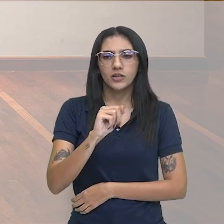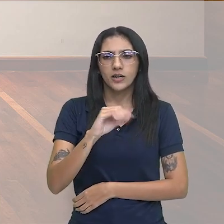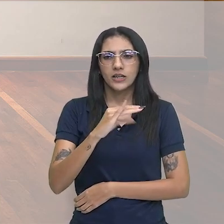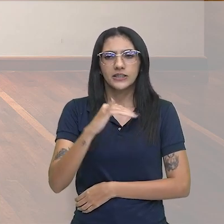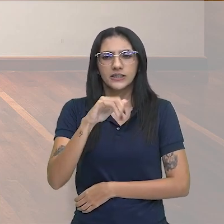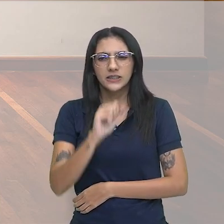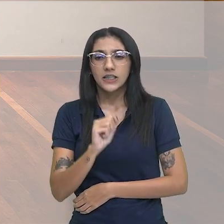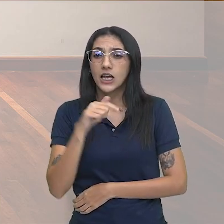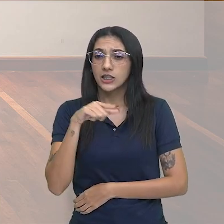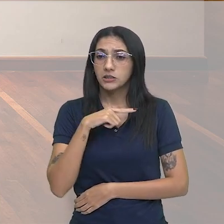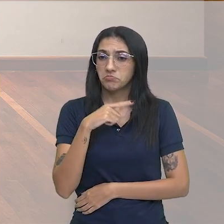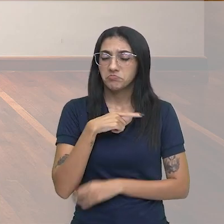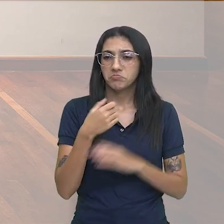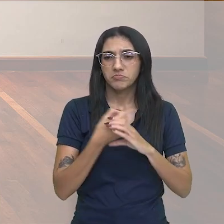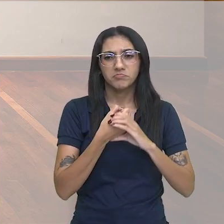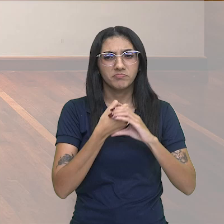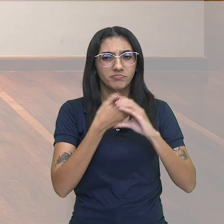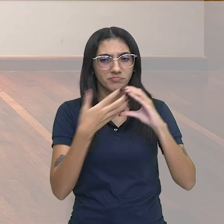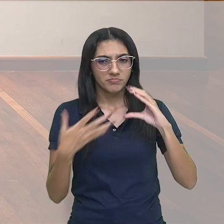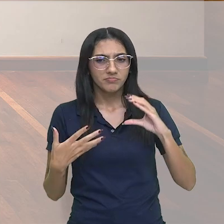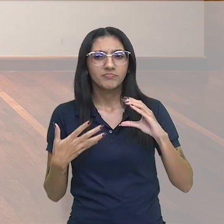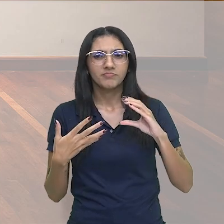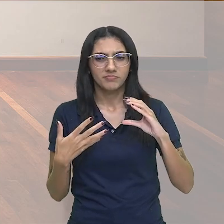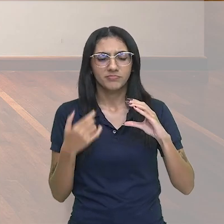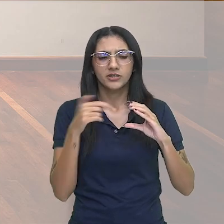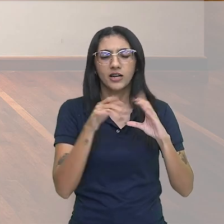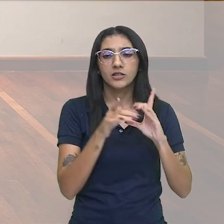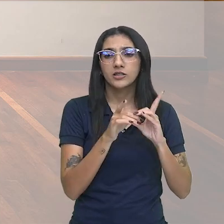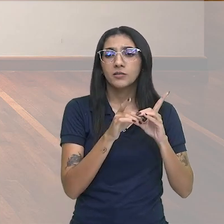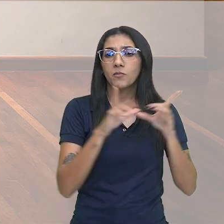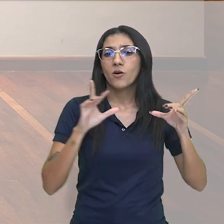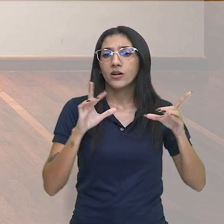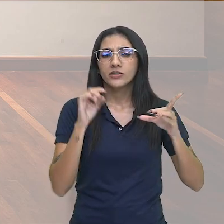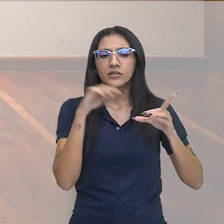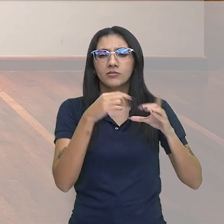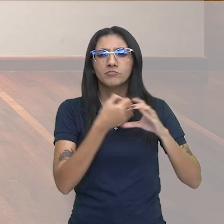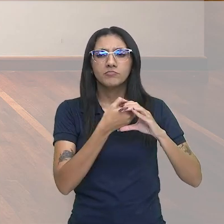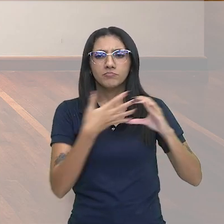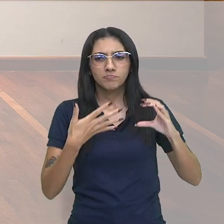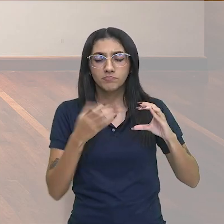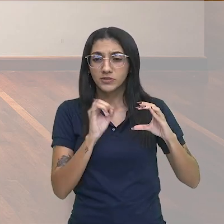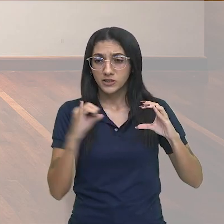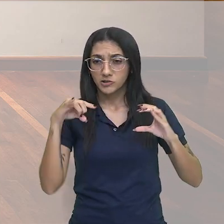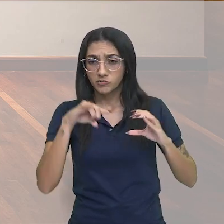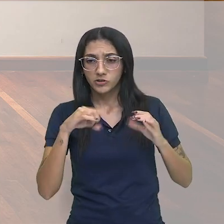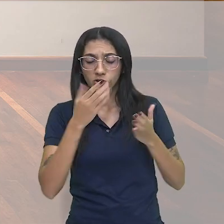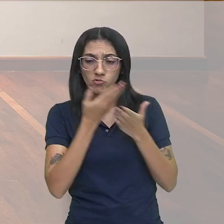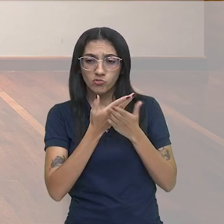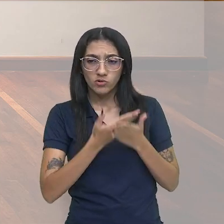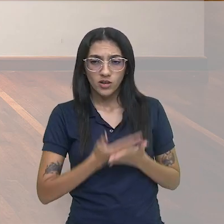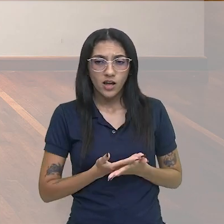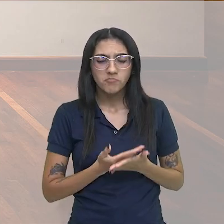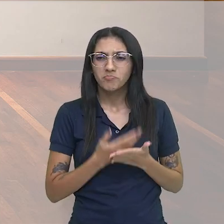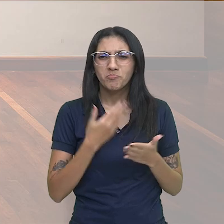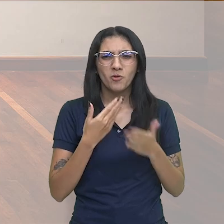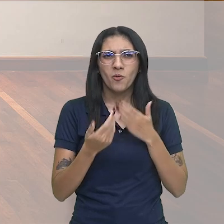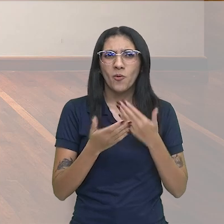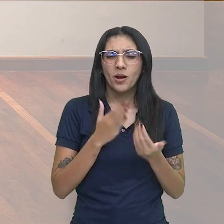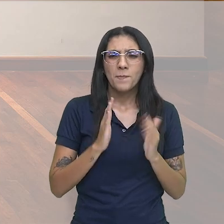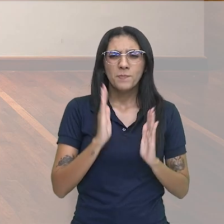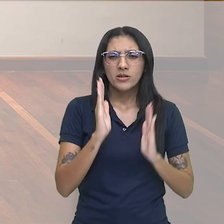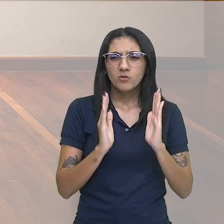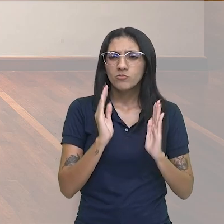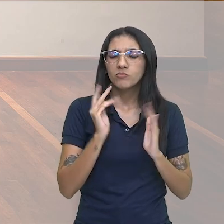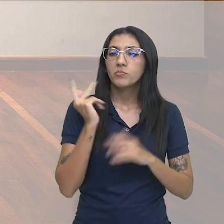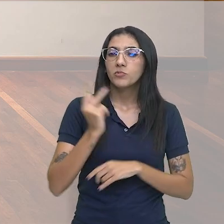ter características, né, que, quando você estuda qualquer regime